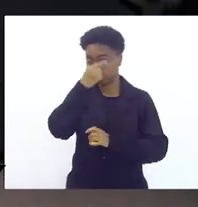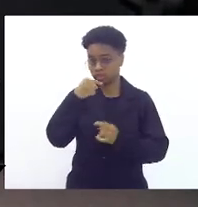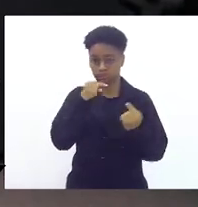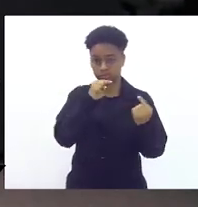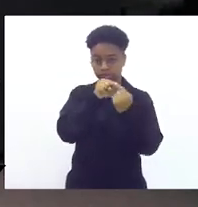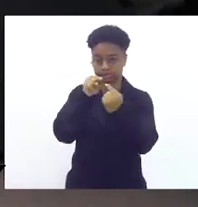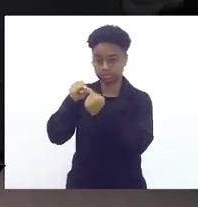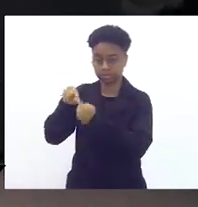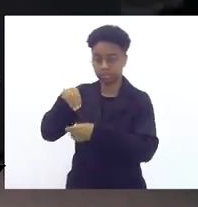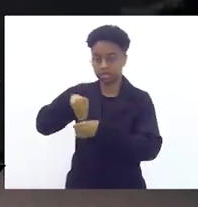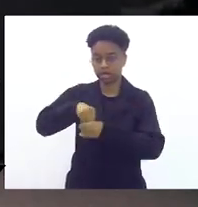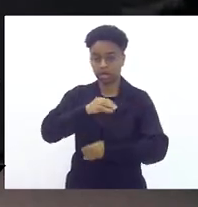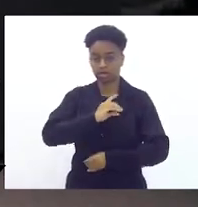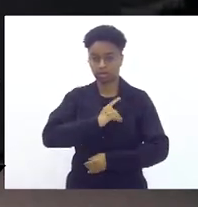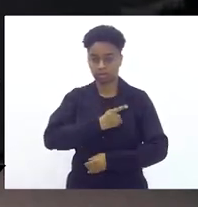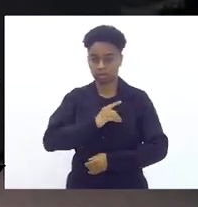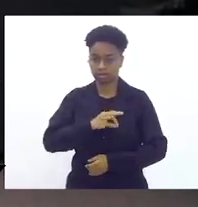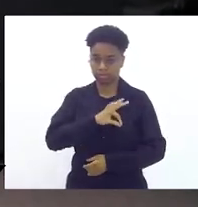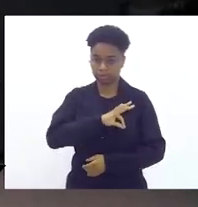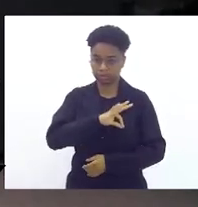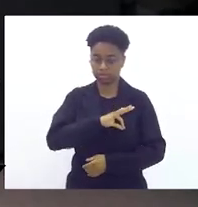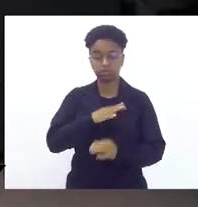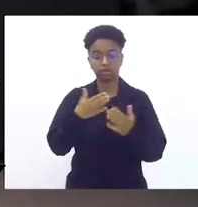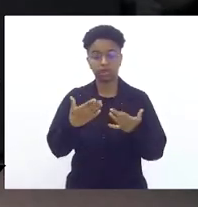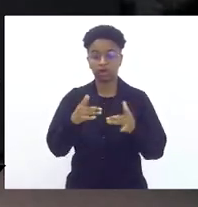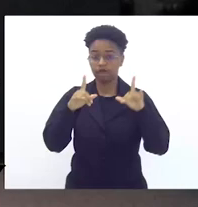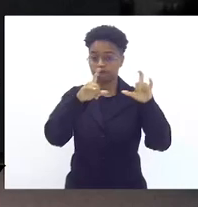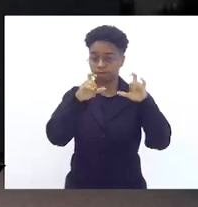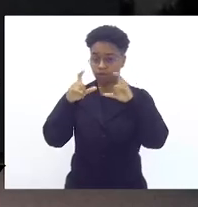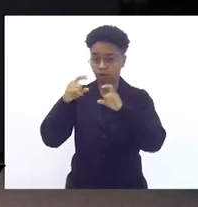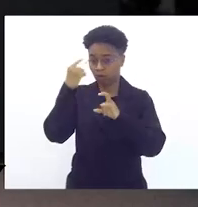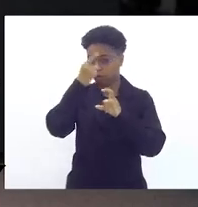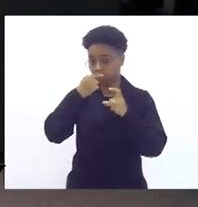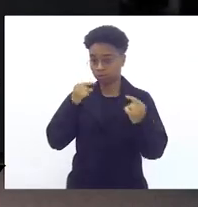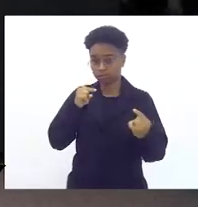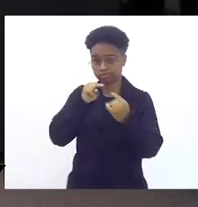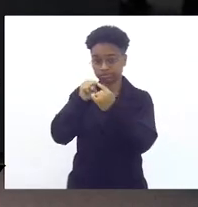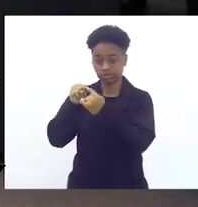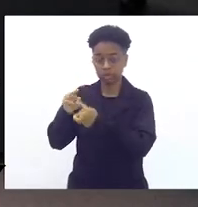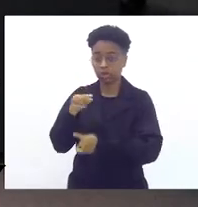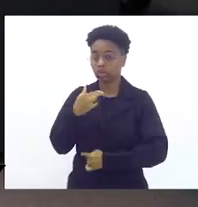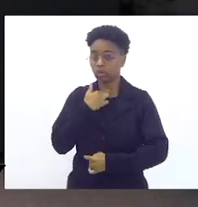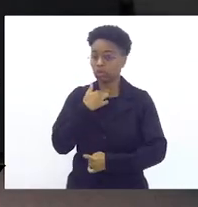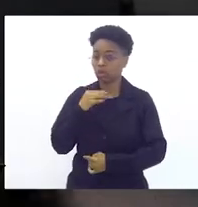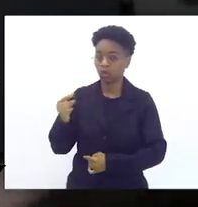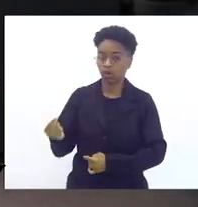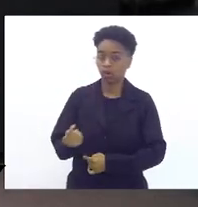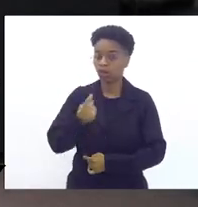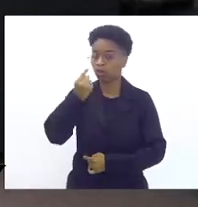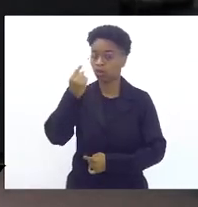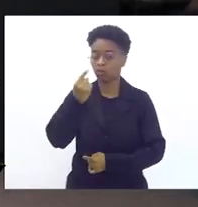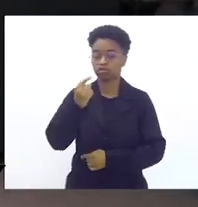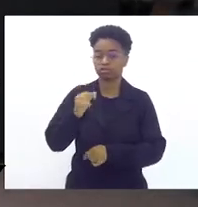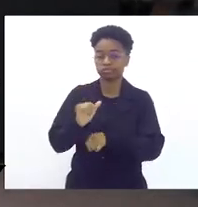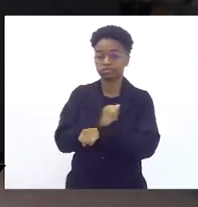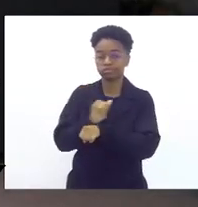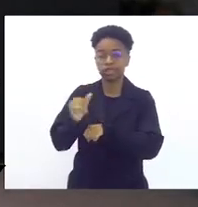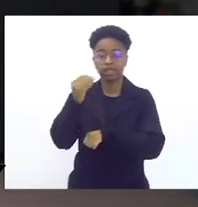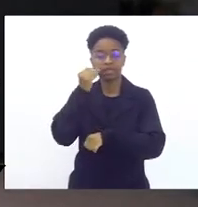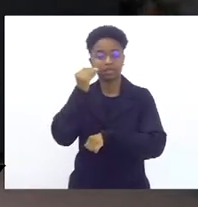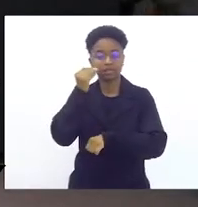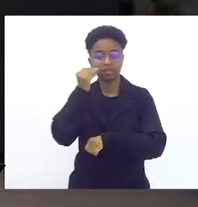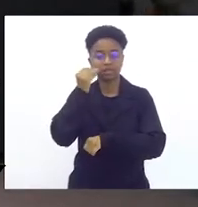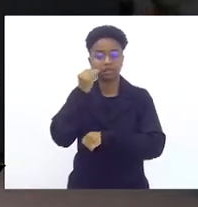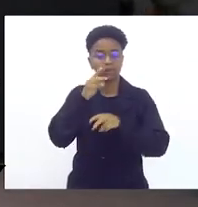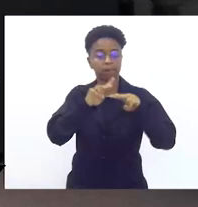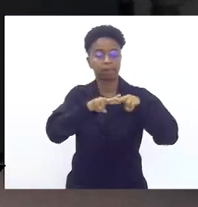delegacias de polícia ora o reconhecimento por foto não pode ser o único elemento para embasar os